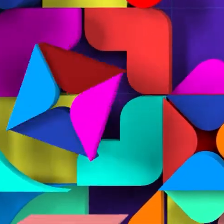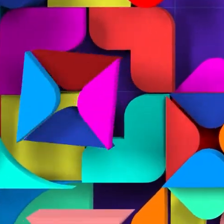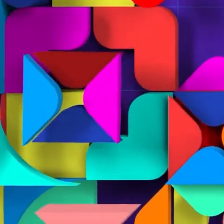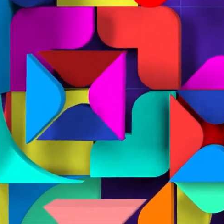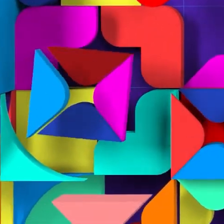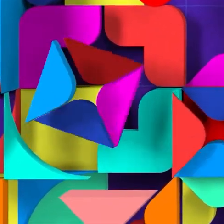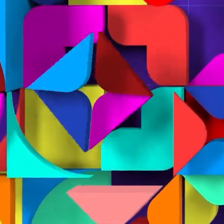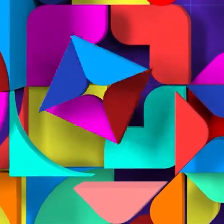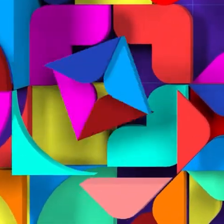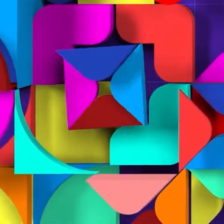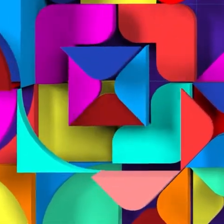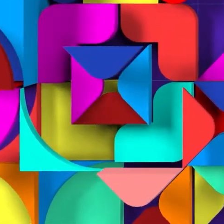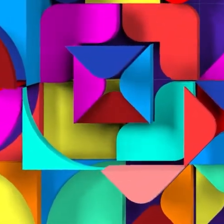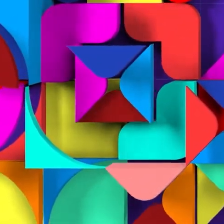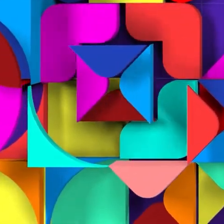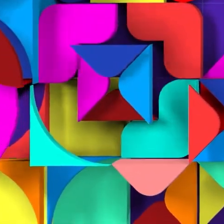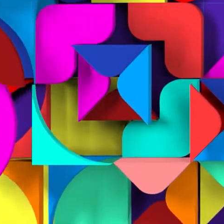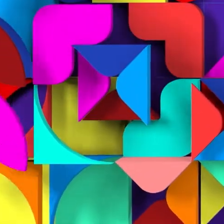Música